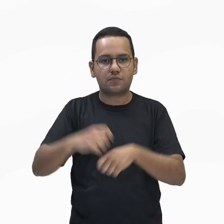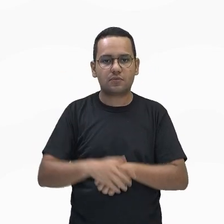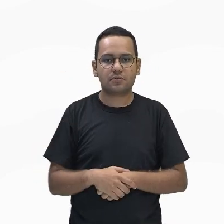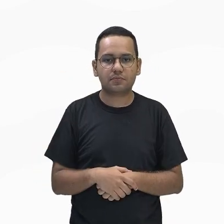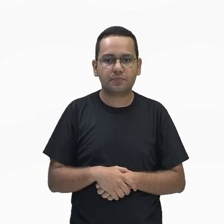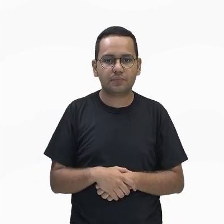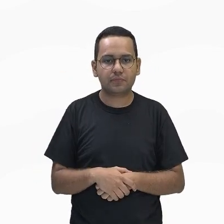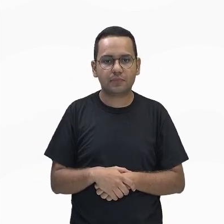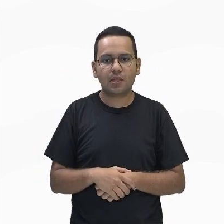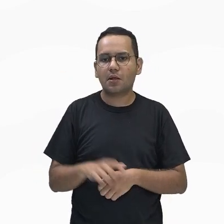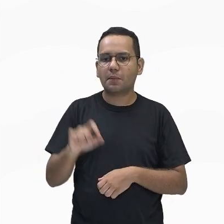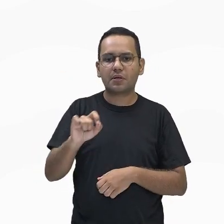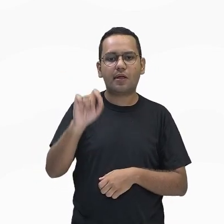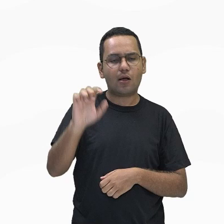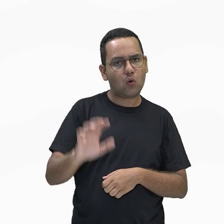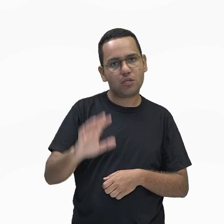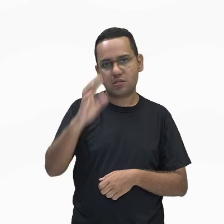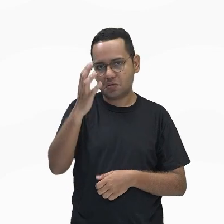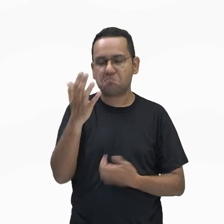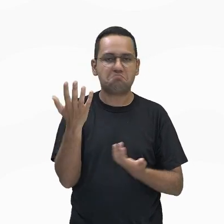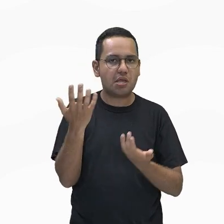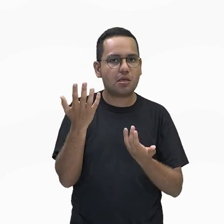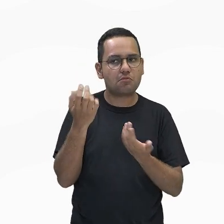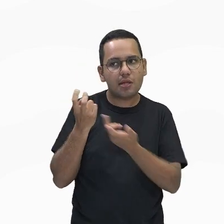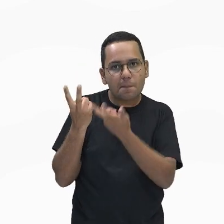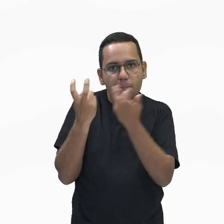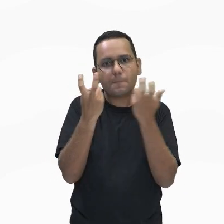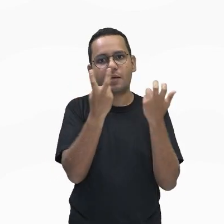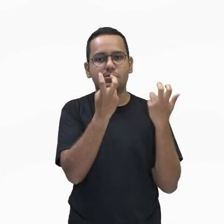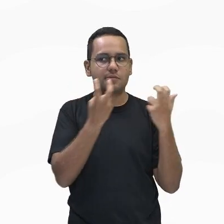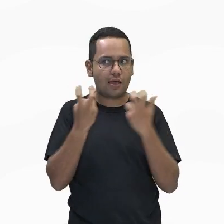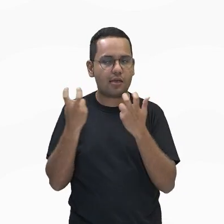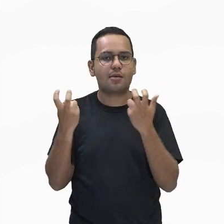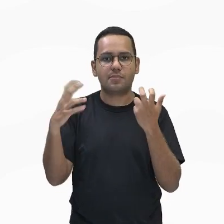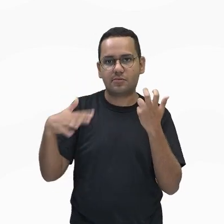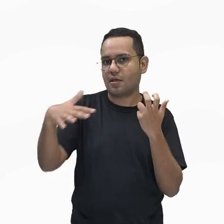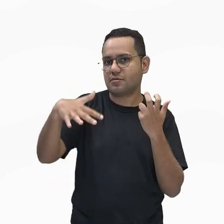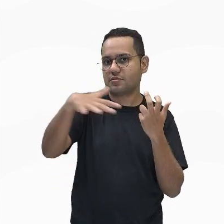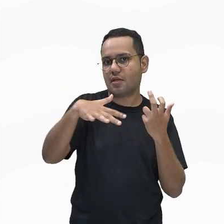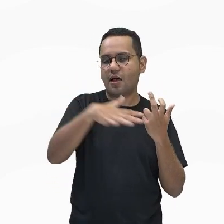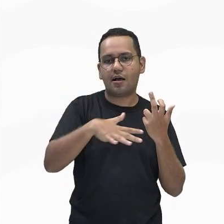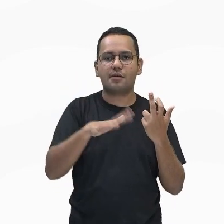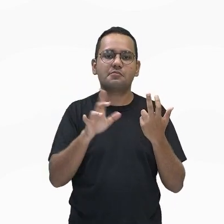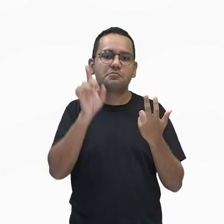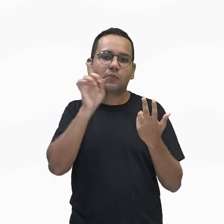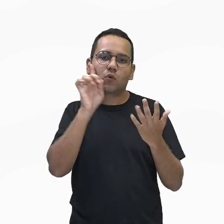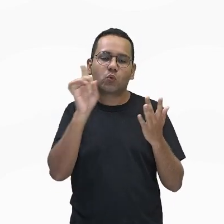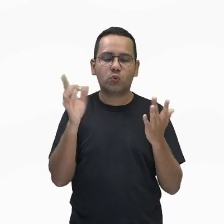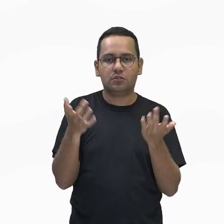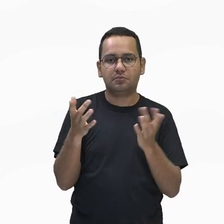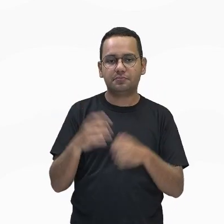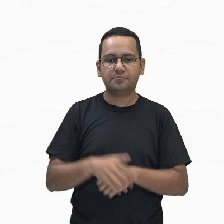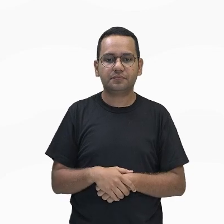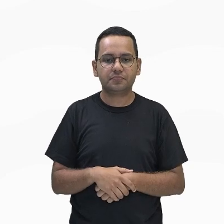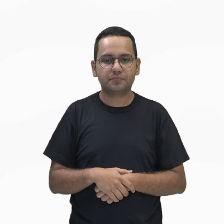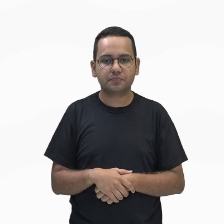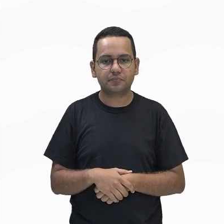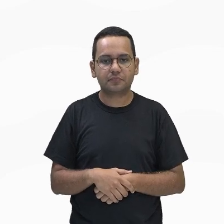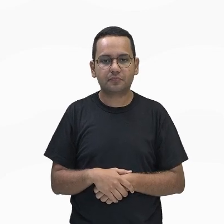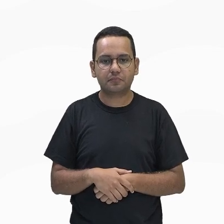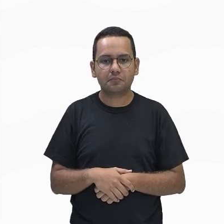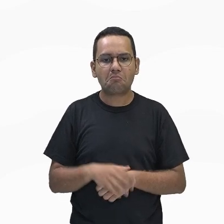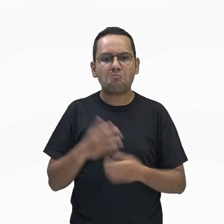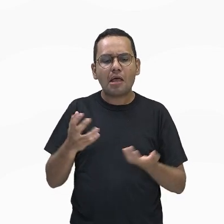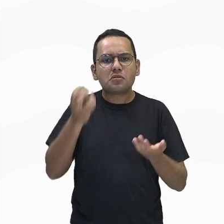ou fenômenos que observam, né, que acontecem ali no dia a dia, que então são